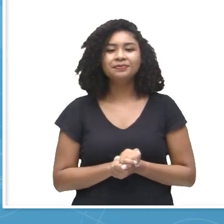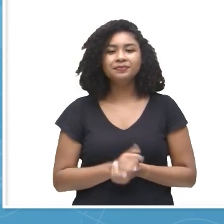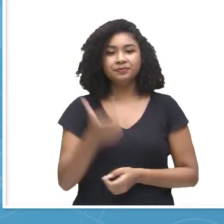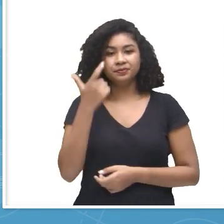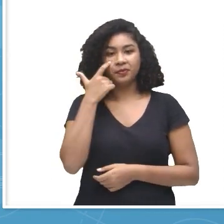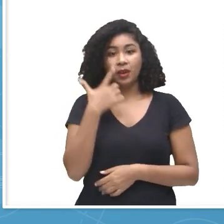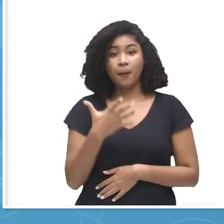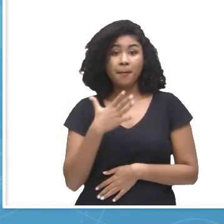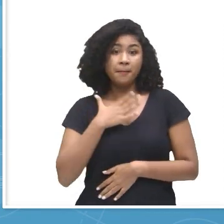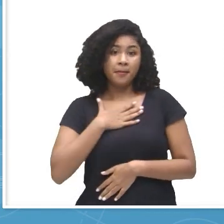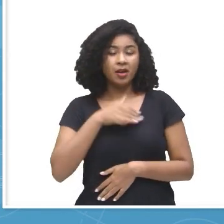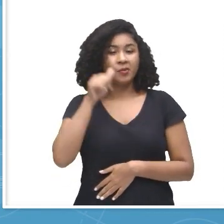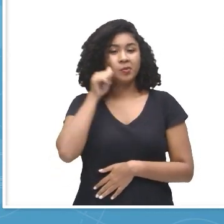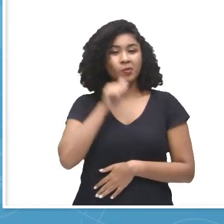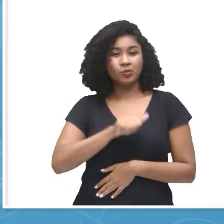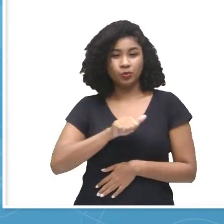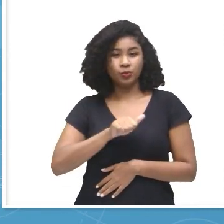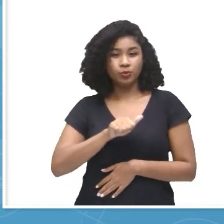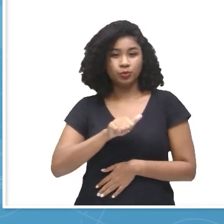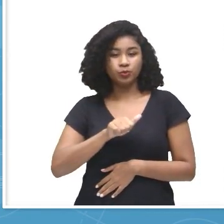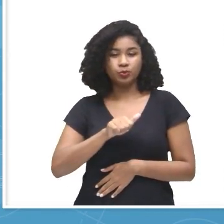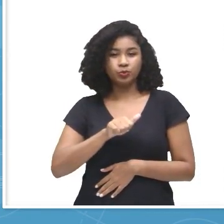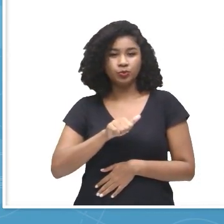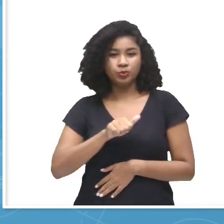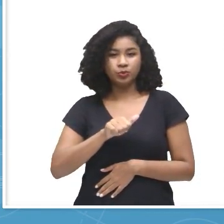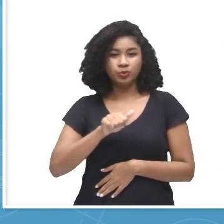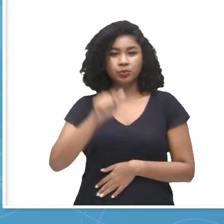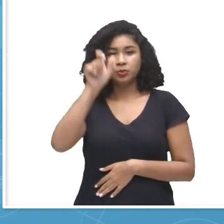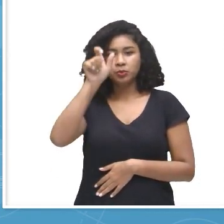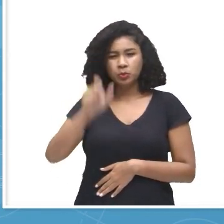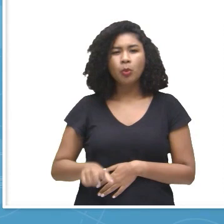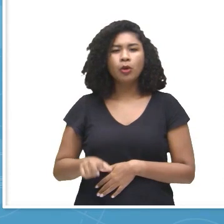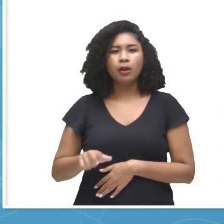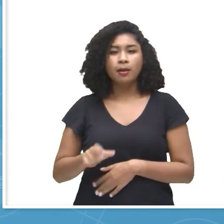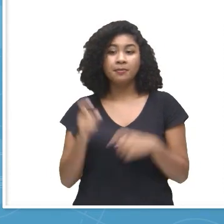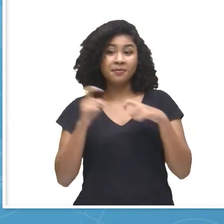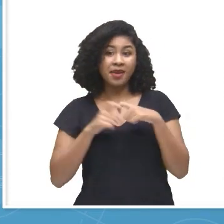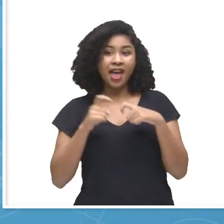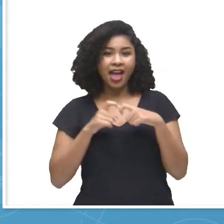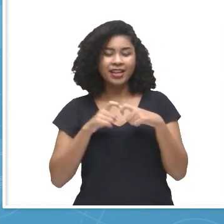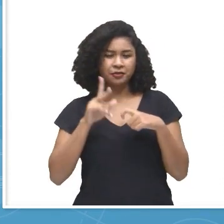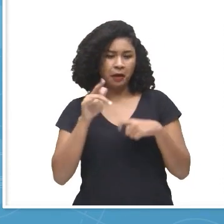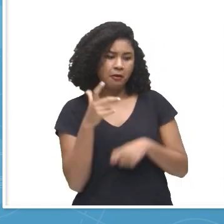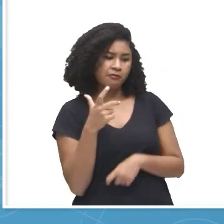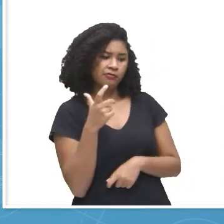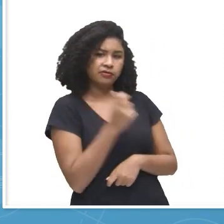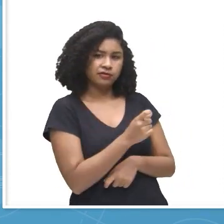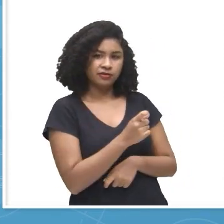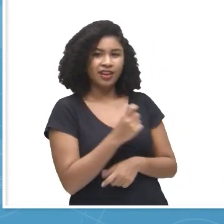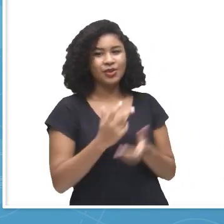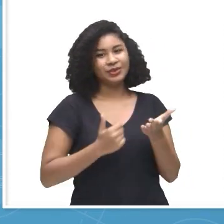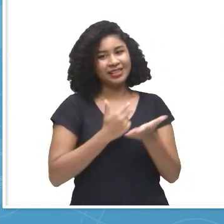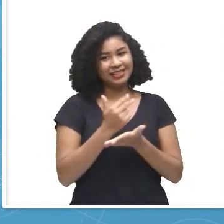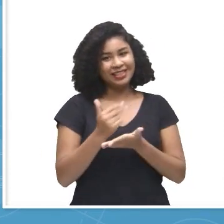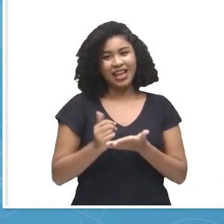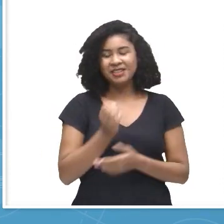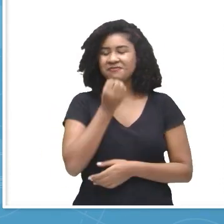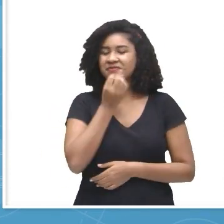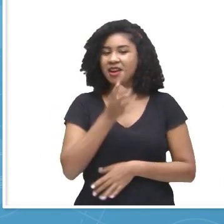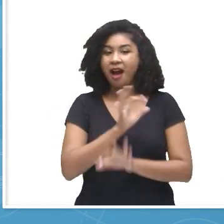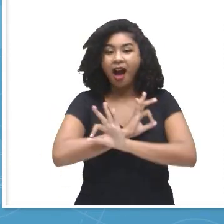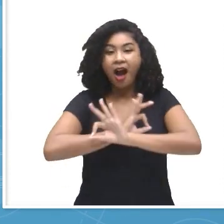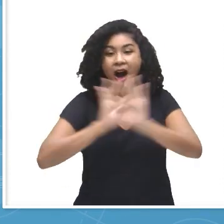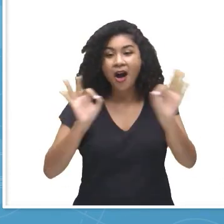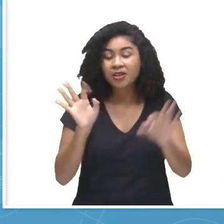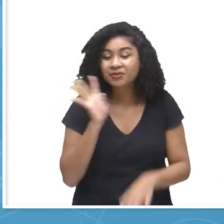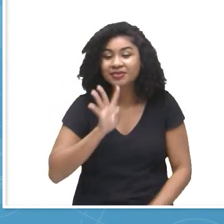uma médica vacinando alguém, a Ana Luísa falando aqui. Muito legal, Ana Luísa, vai ficar ótimo. Olha só o Roger